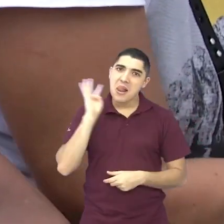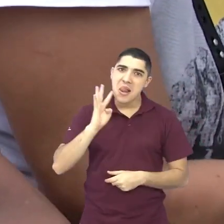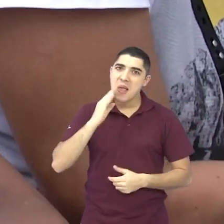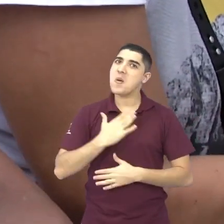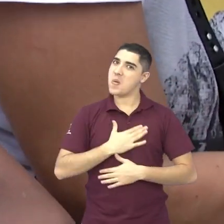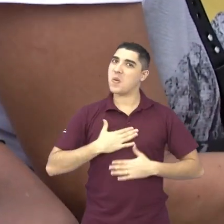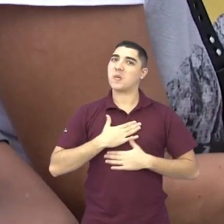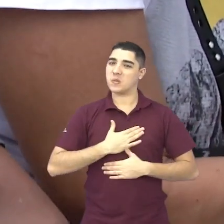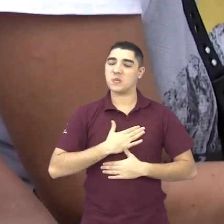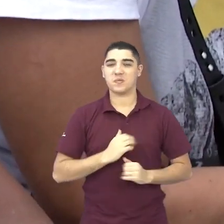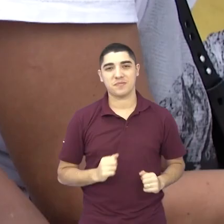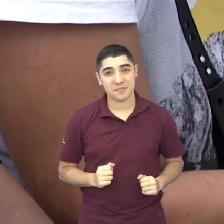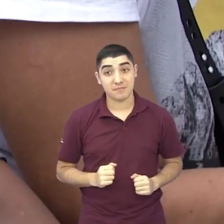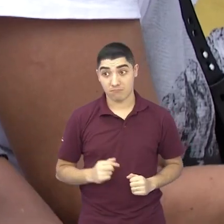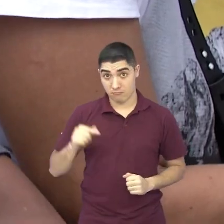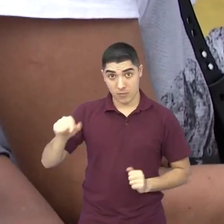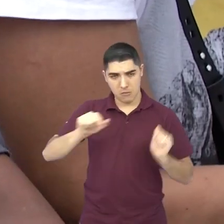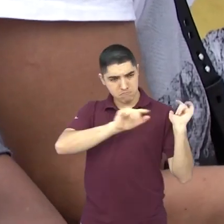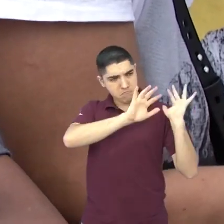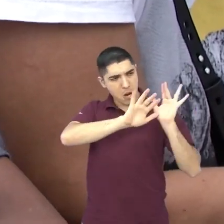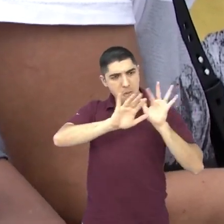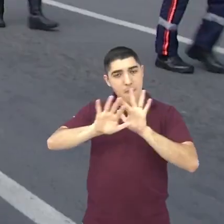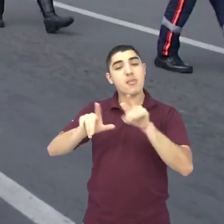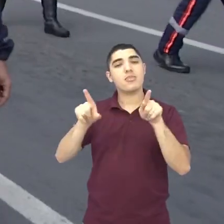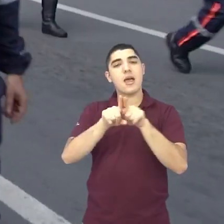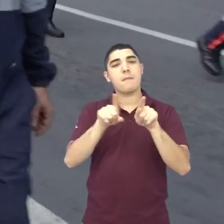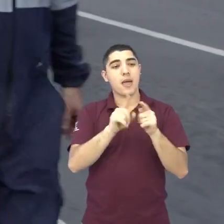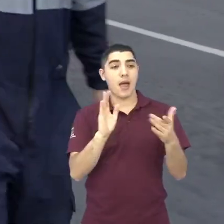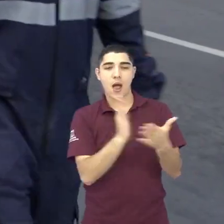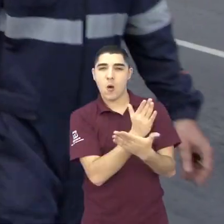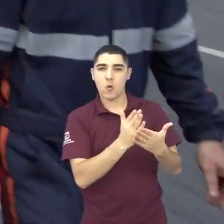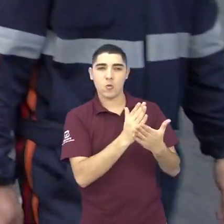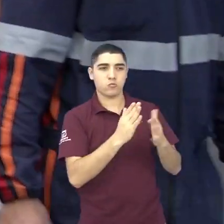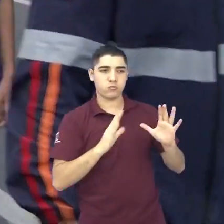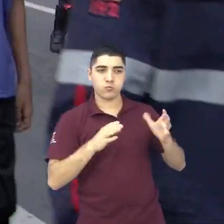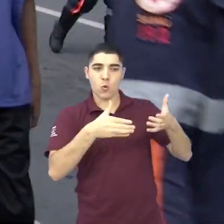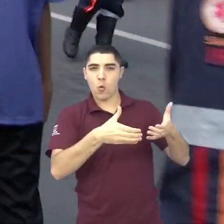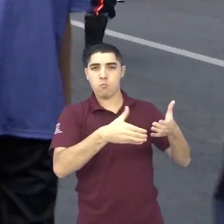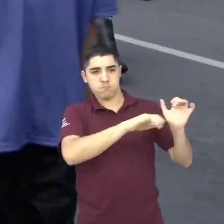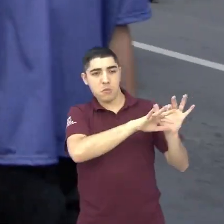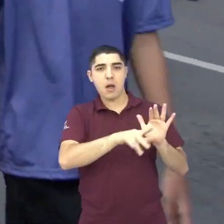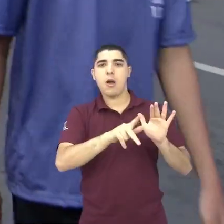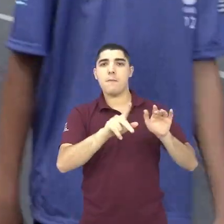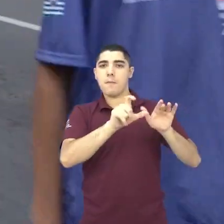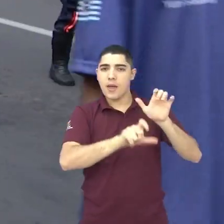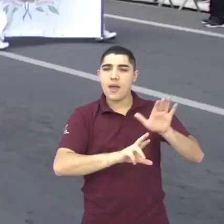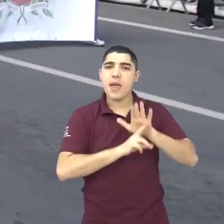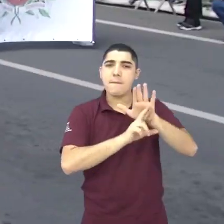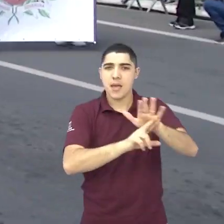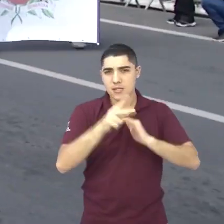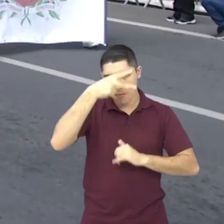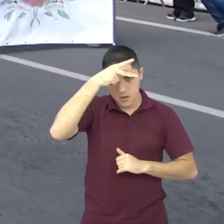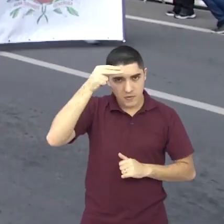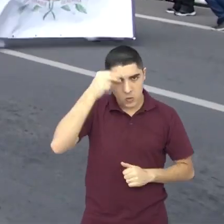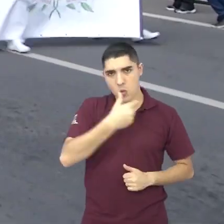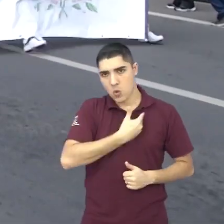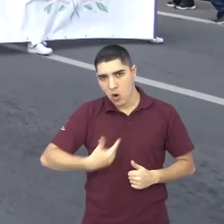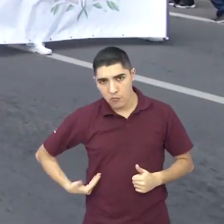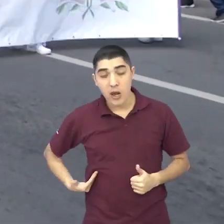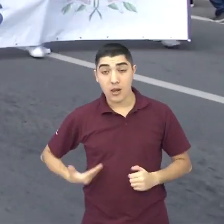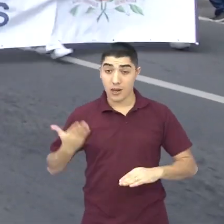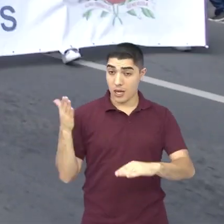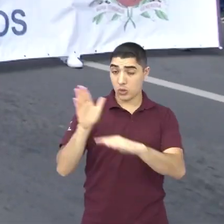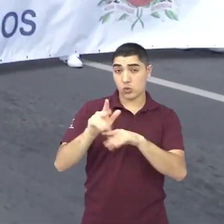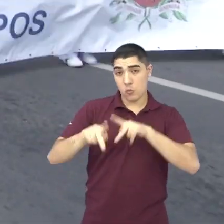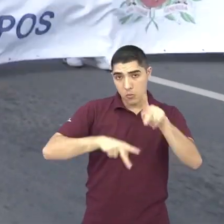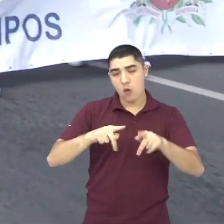os carros. Legal, gostei muito. O desfile contou ainda com os blocos civis, representantes do poder